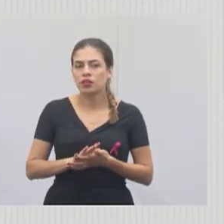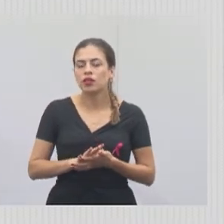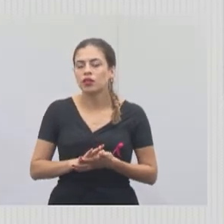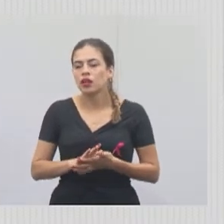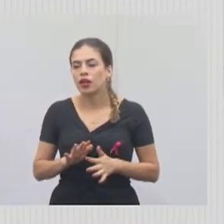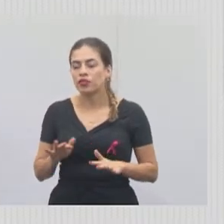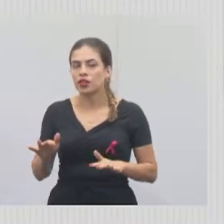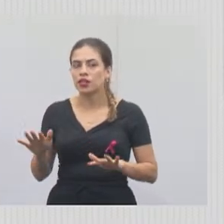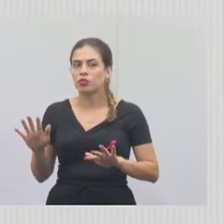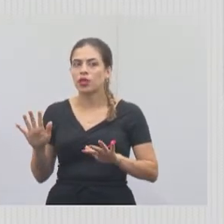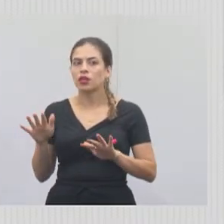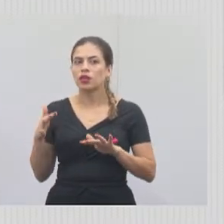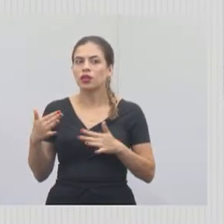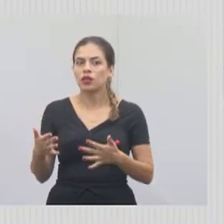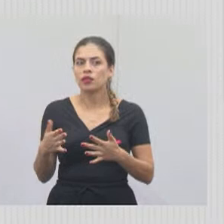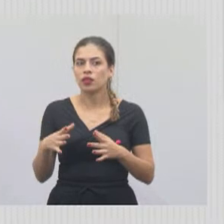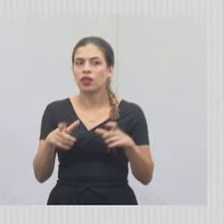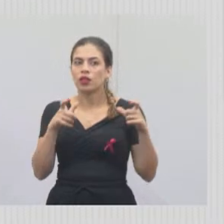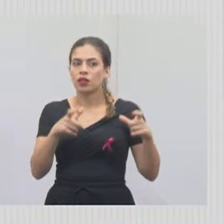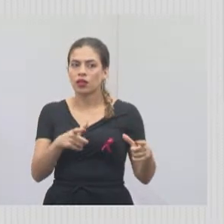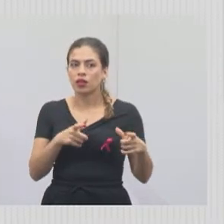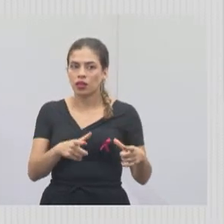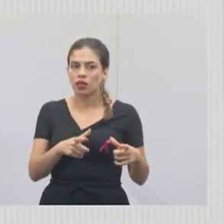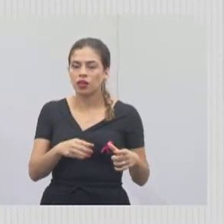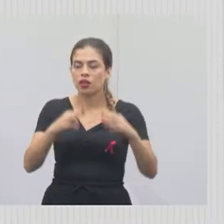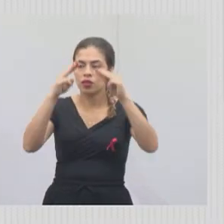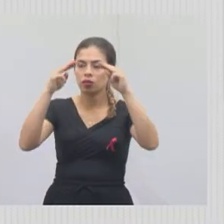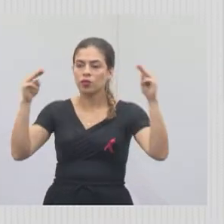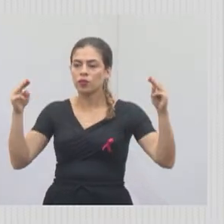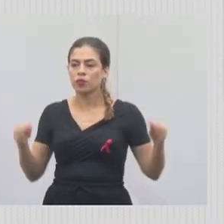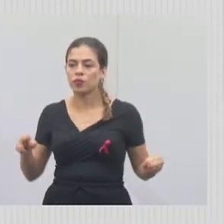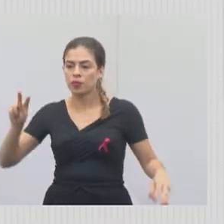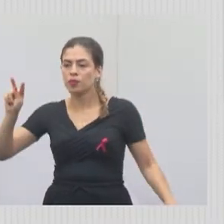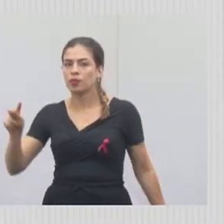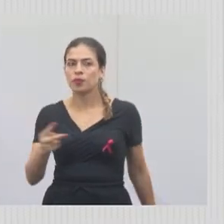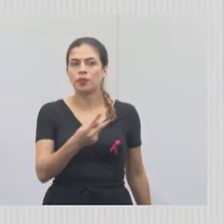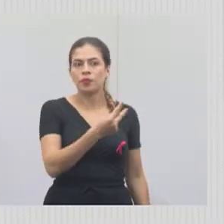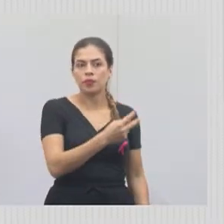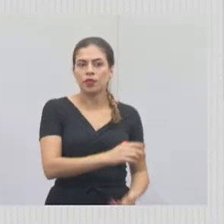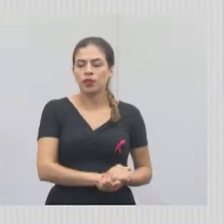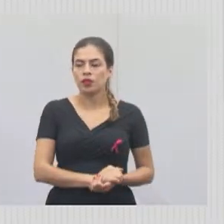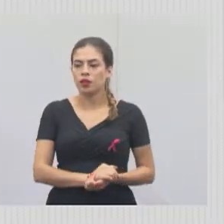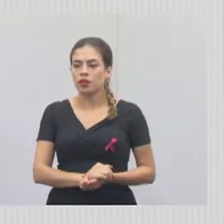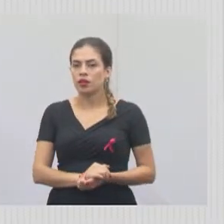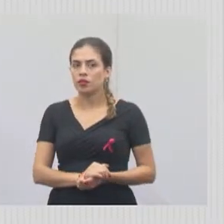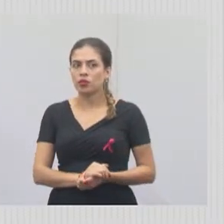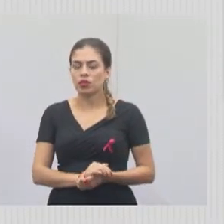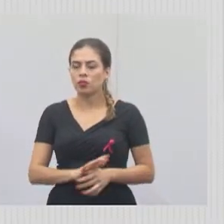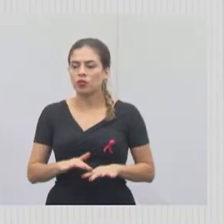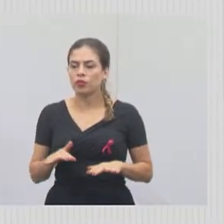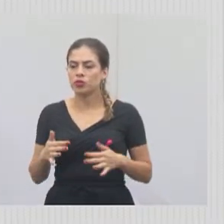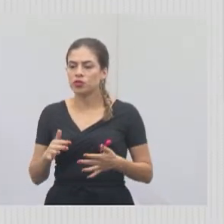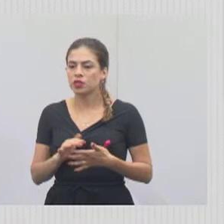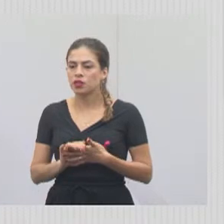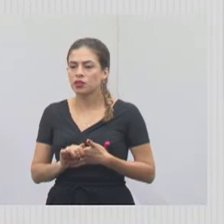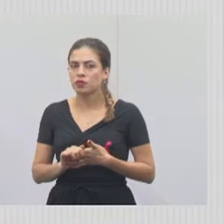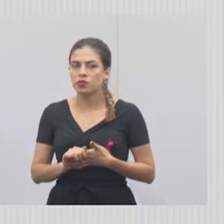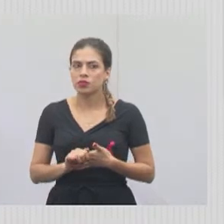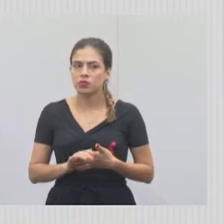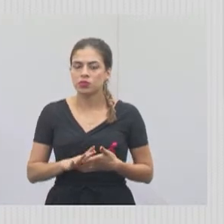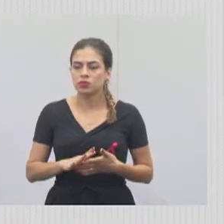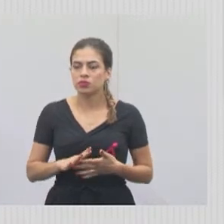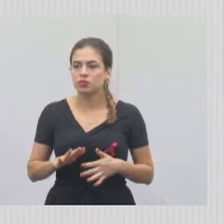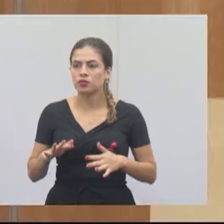essa sala do MAV, ficou maravilhoso esse momento. É um projeto de nossa autoria,